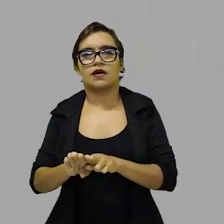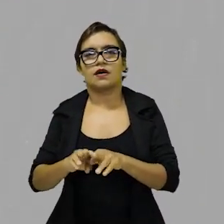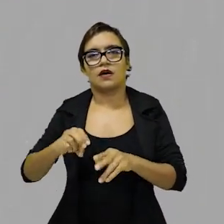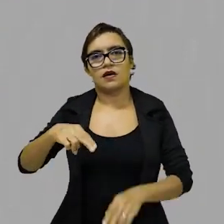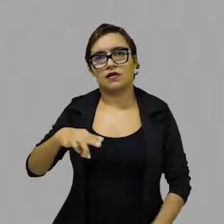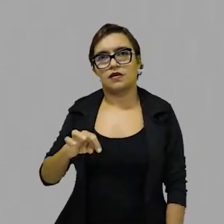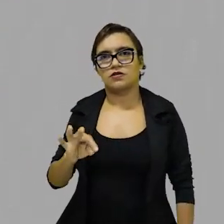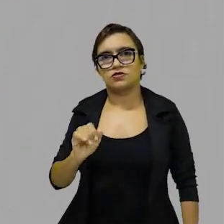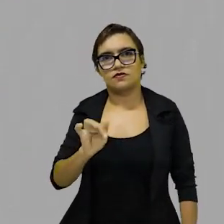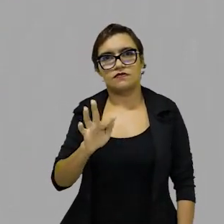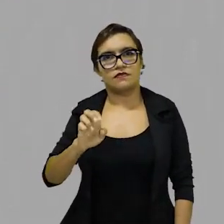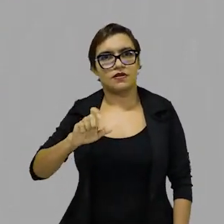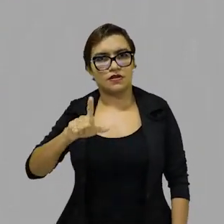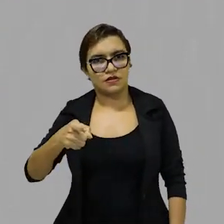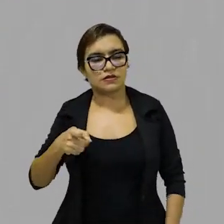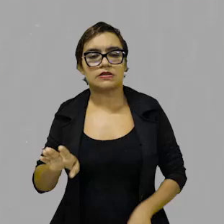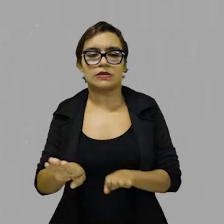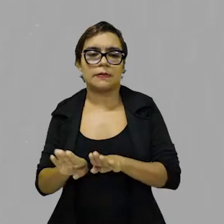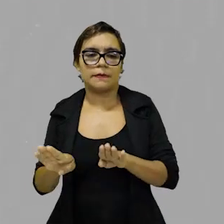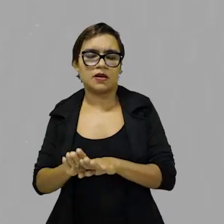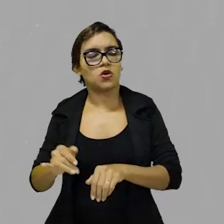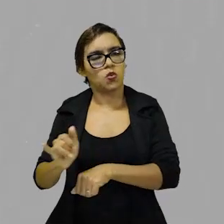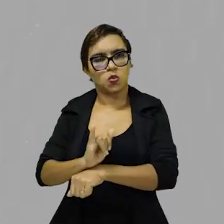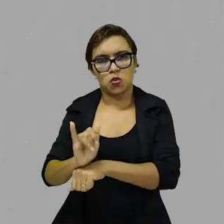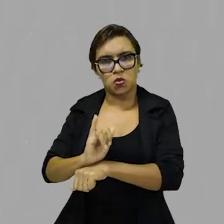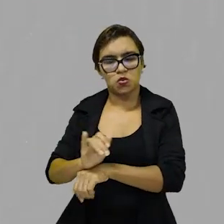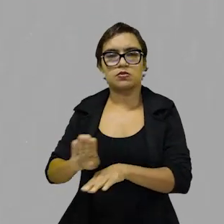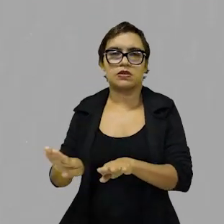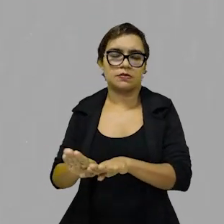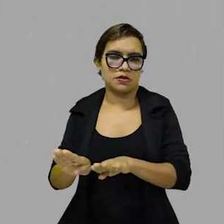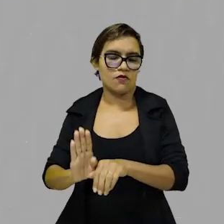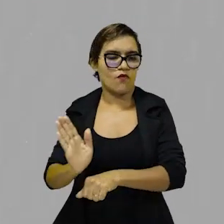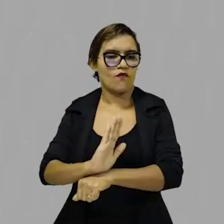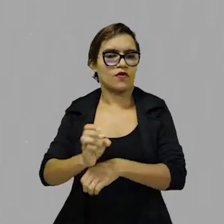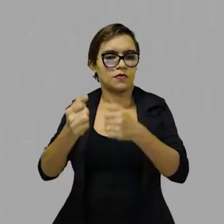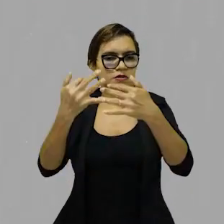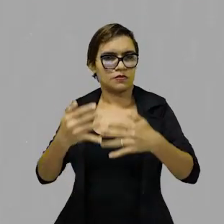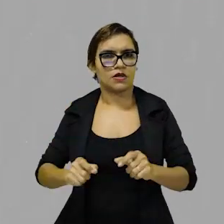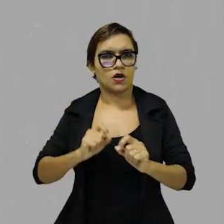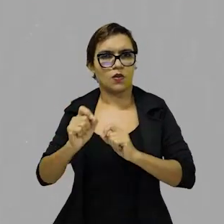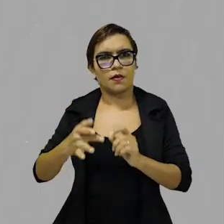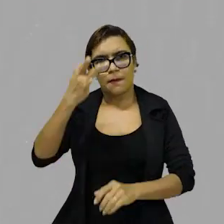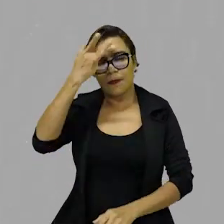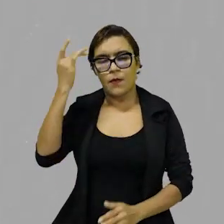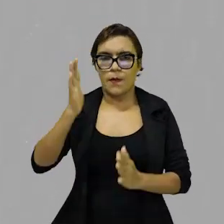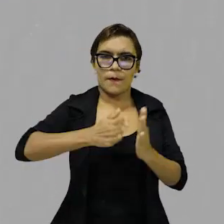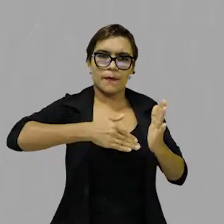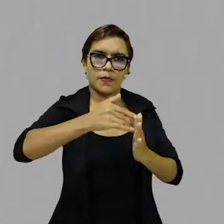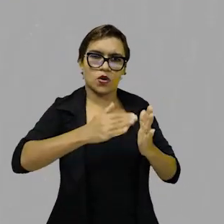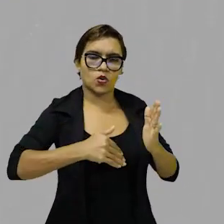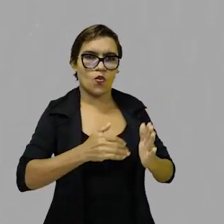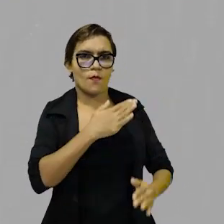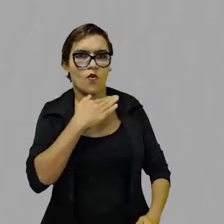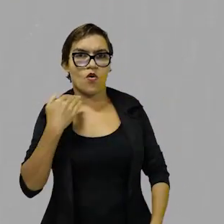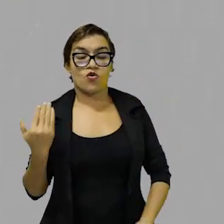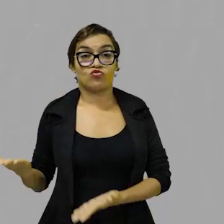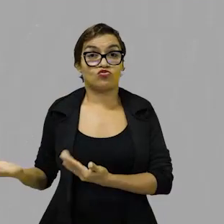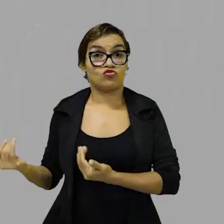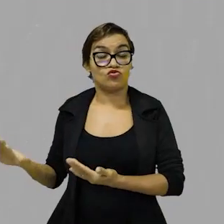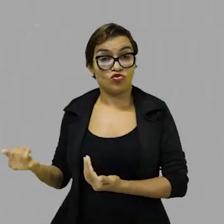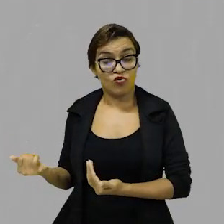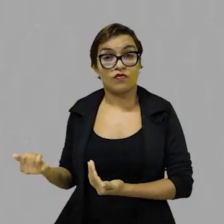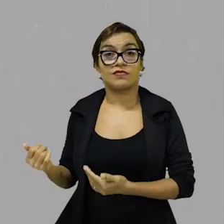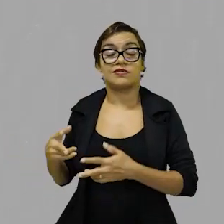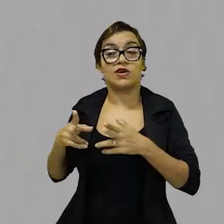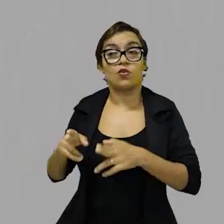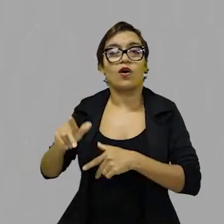de streaming, ou talvez no YouTube com facilidade. O filme fala sobre um pintor que acabou morrendo muito jovem, assim como aqueles